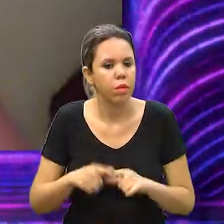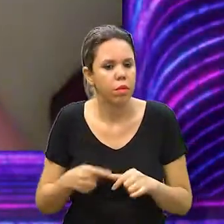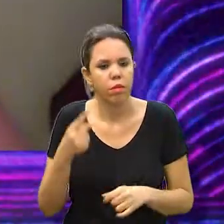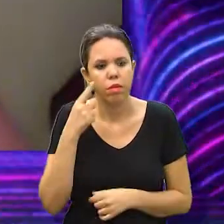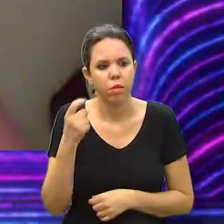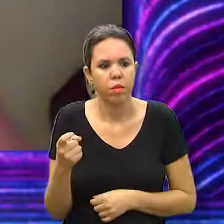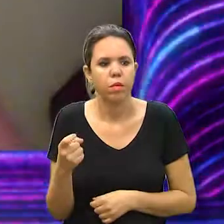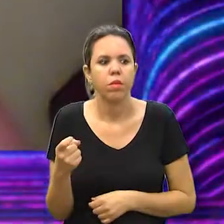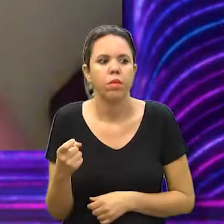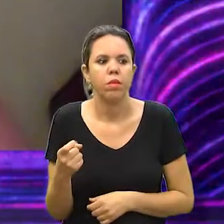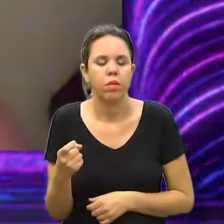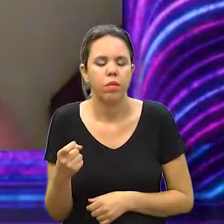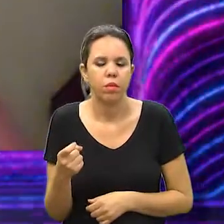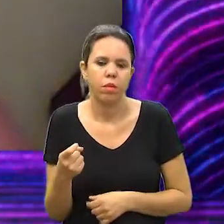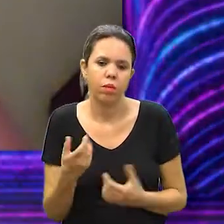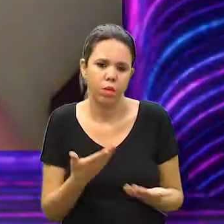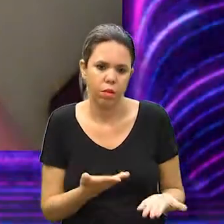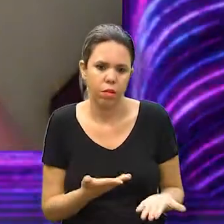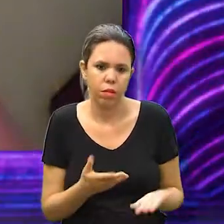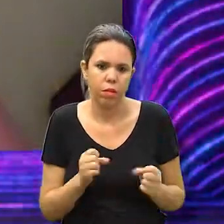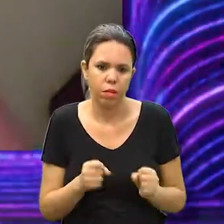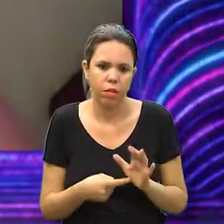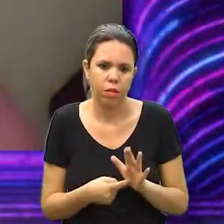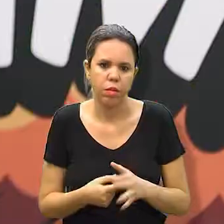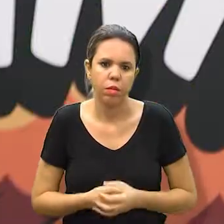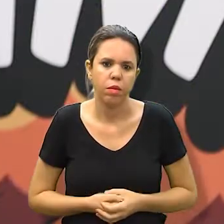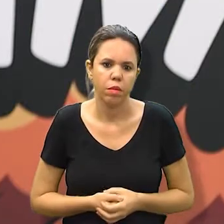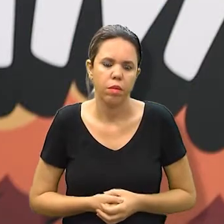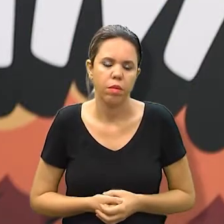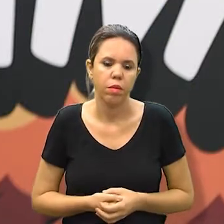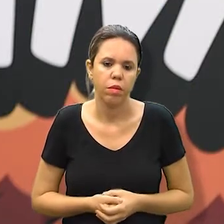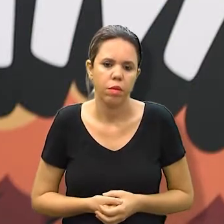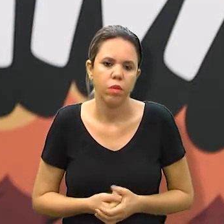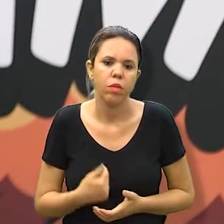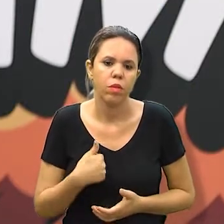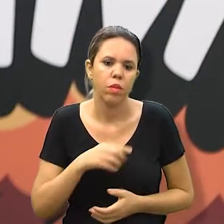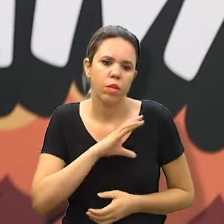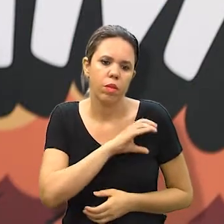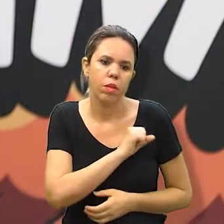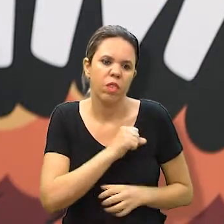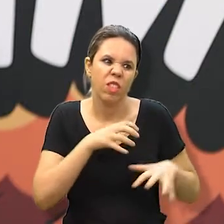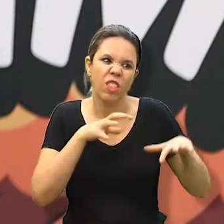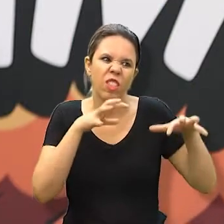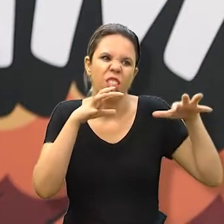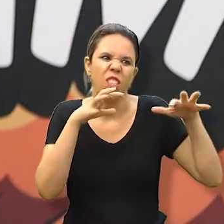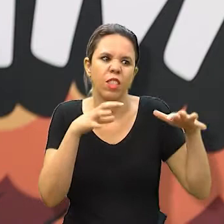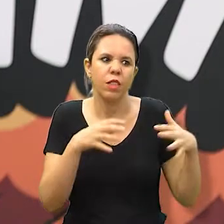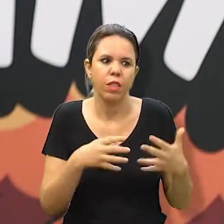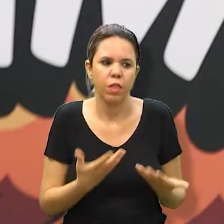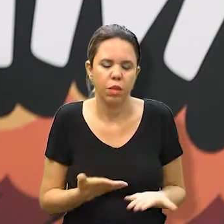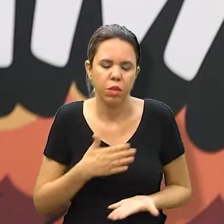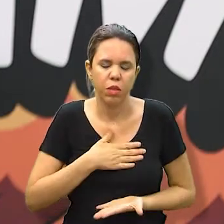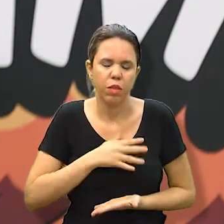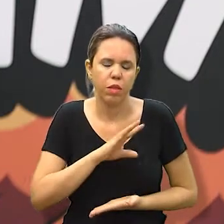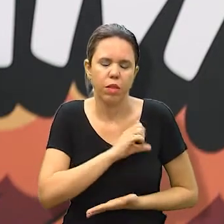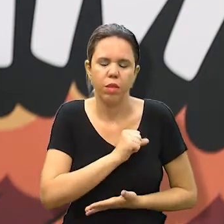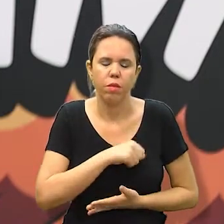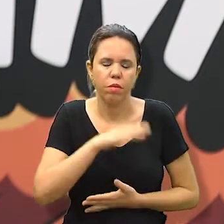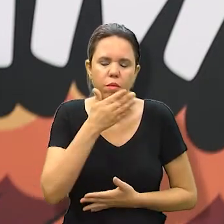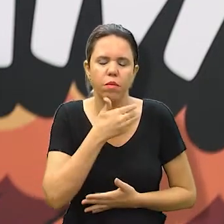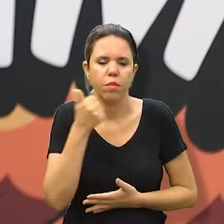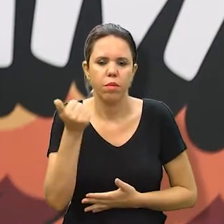muito interessante e que os leitores podem gostar. Olha só, eu amo terror. Terror é o meu